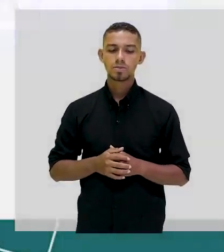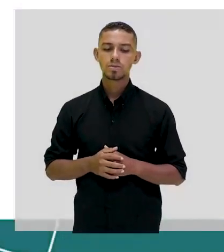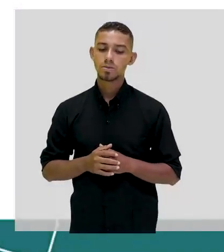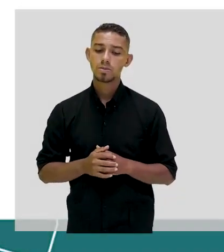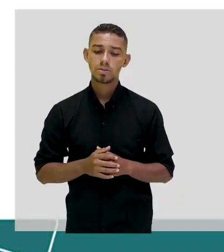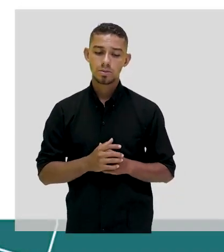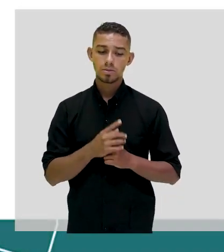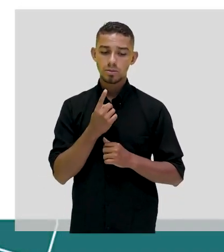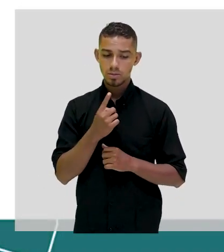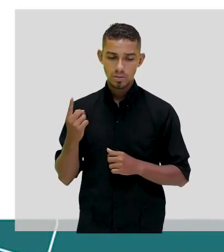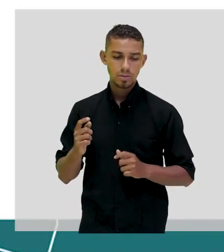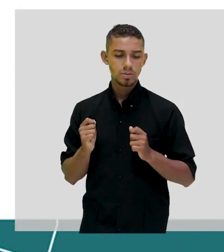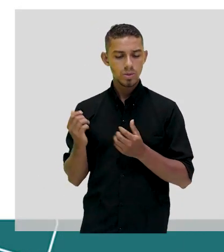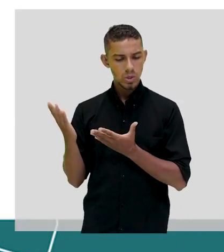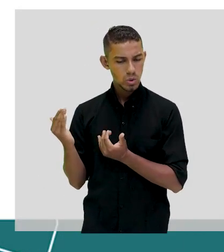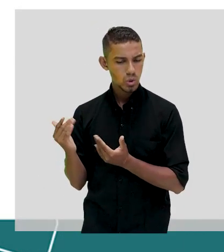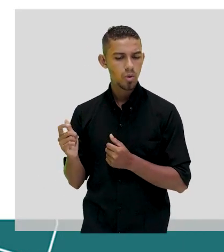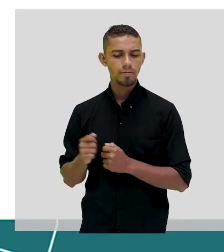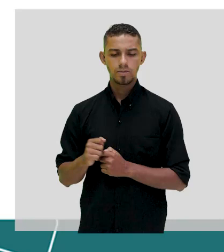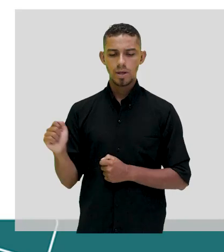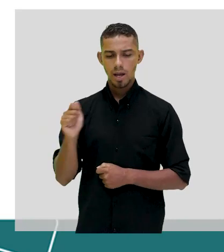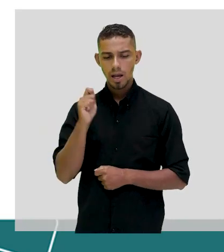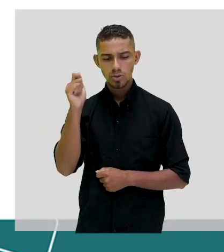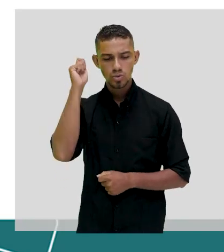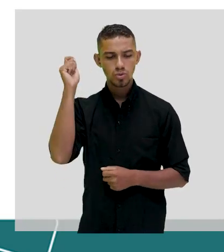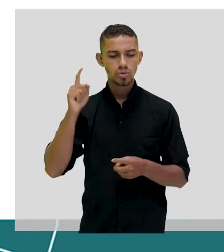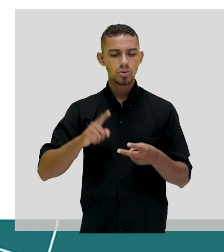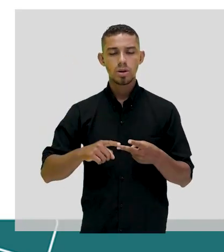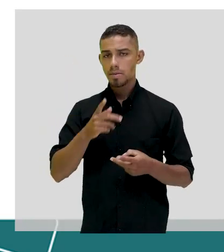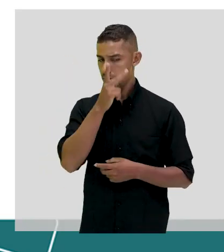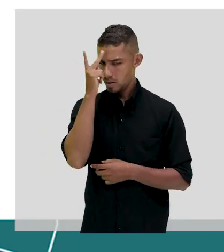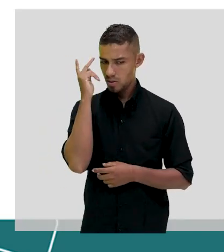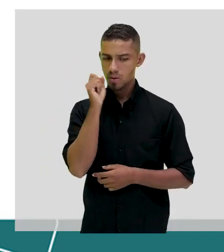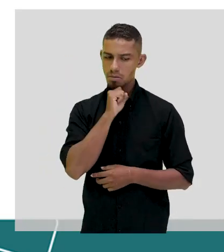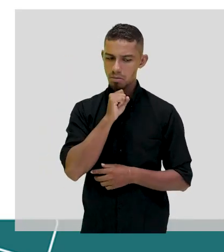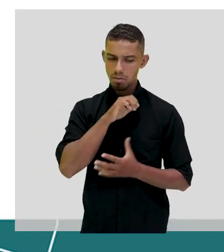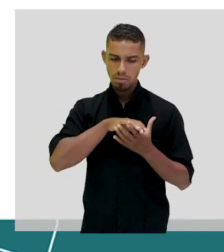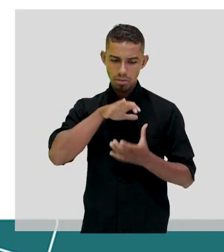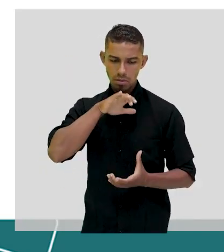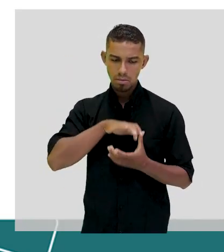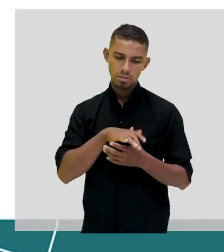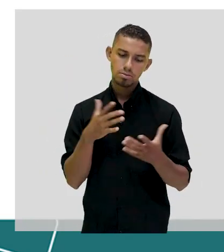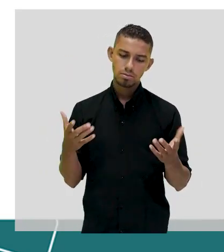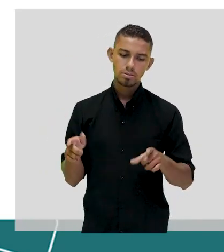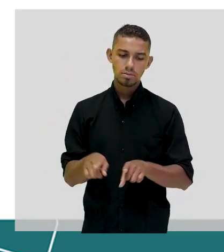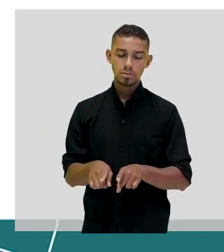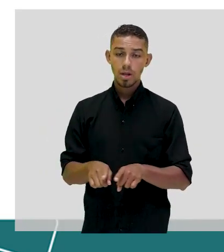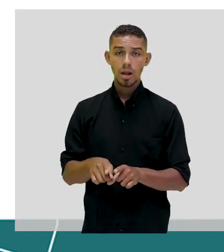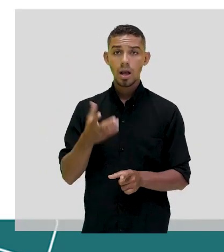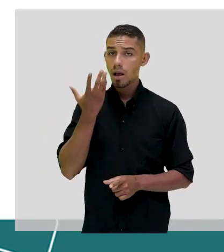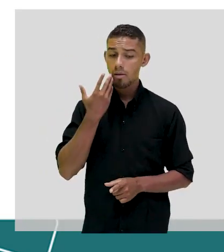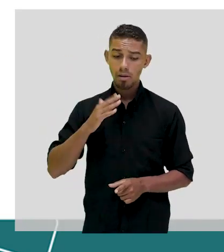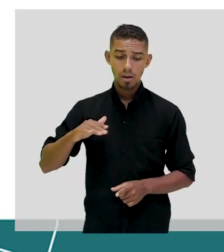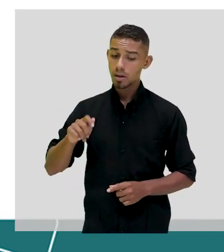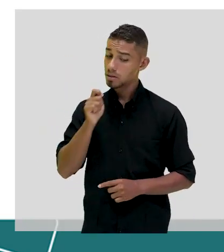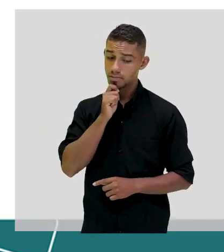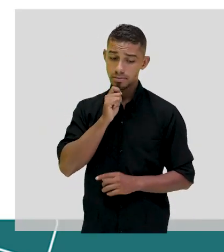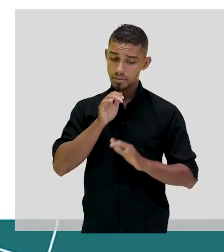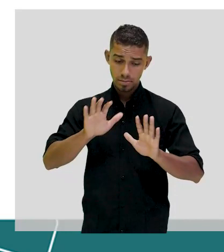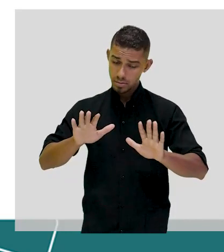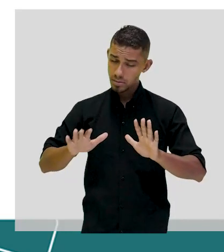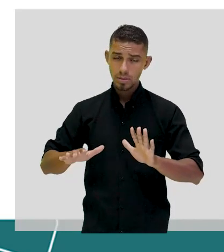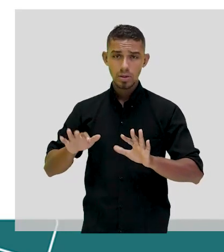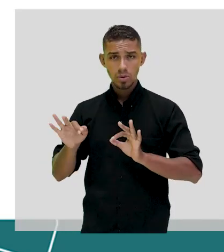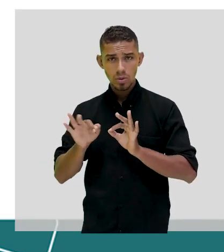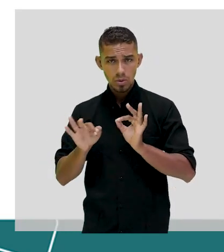pessoa pode ser praticada por jovem, por adultos, por idosos. Crianças ainda não, porque eles já estão numa fase